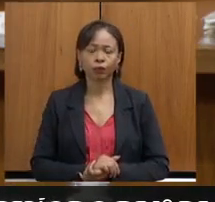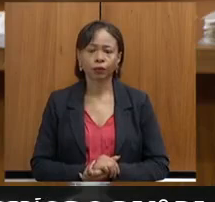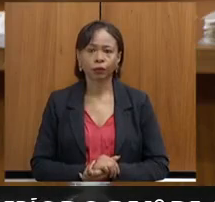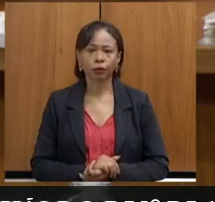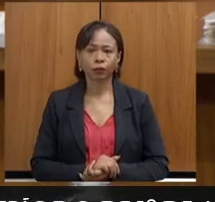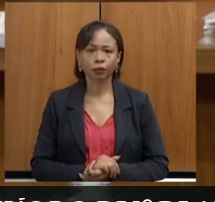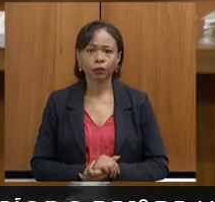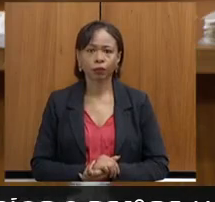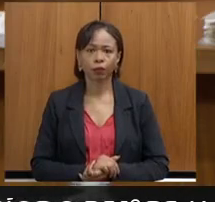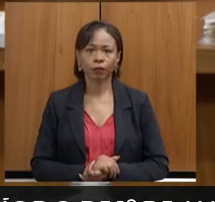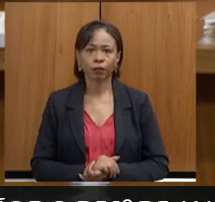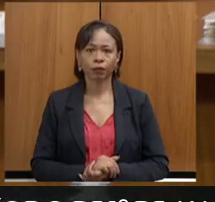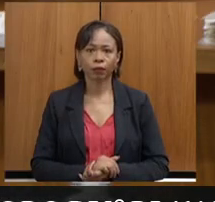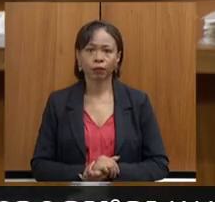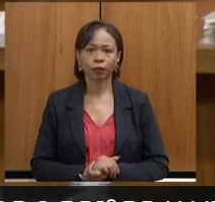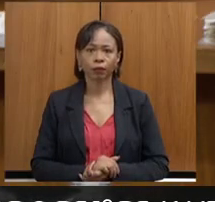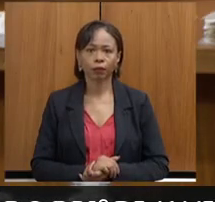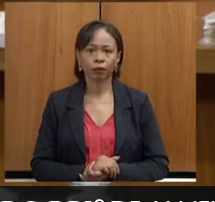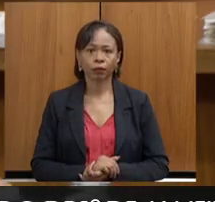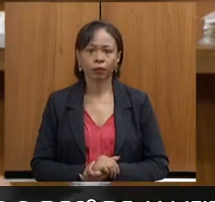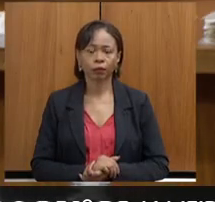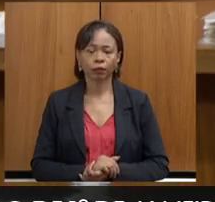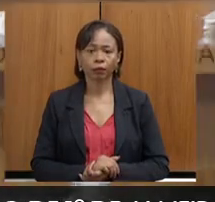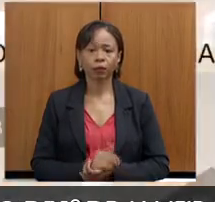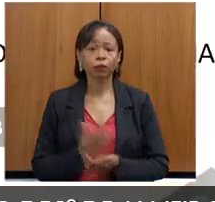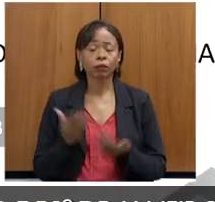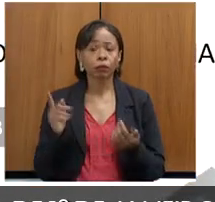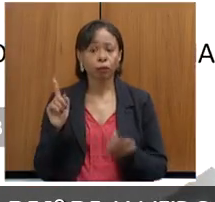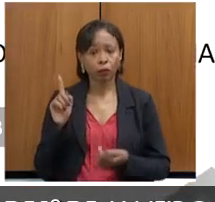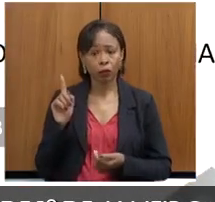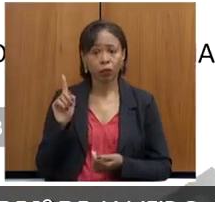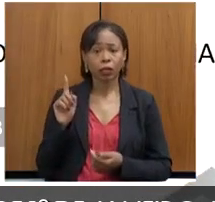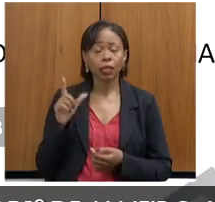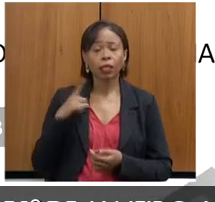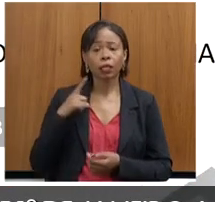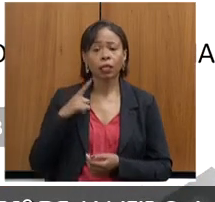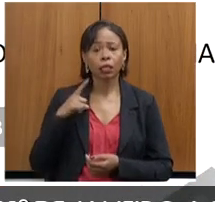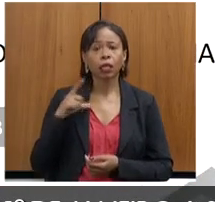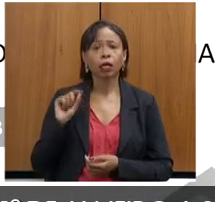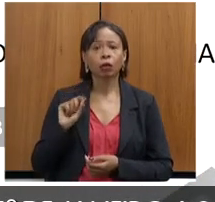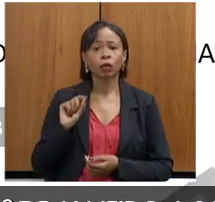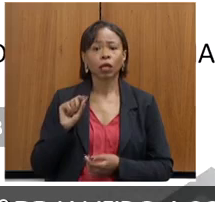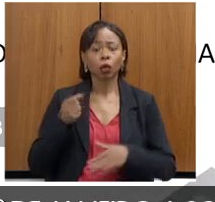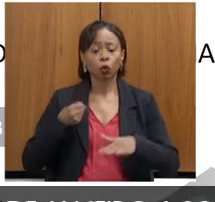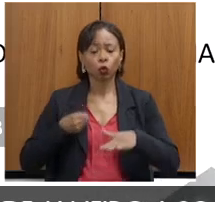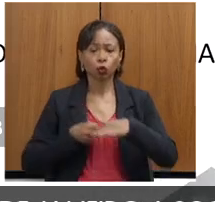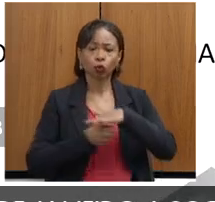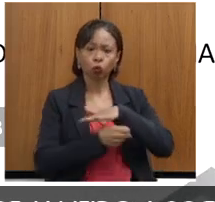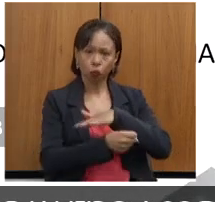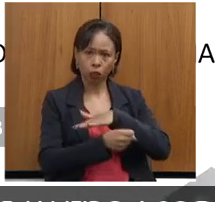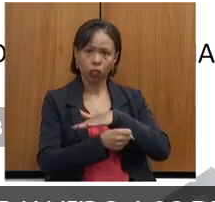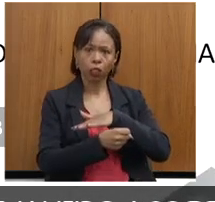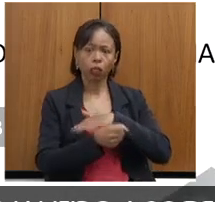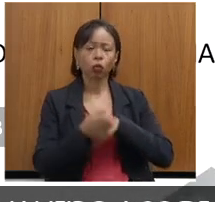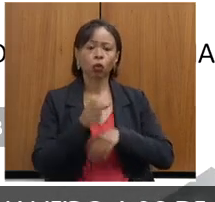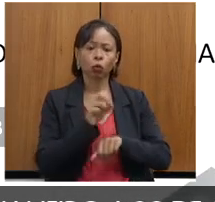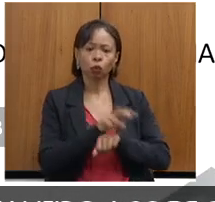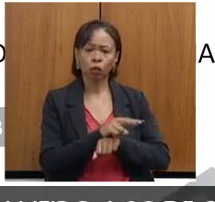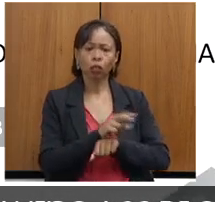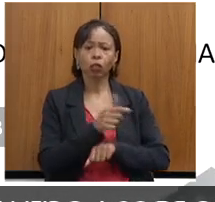nesta nessa outra lembra nós temos os nossos ingressos né em